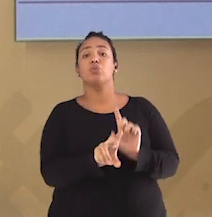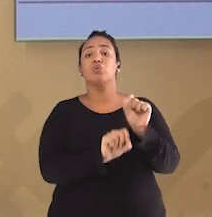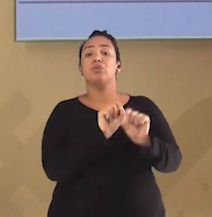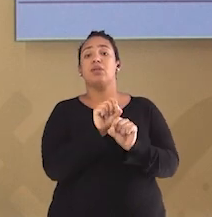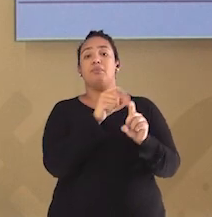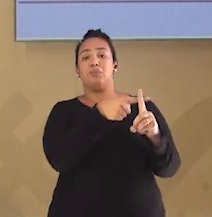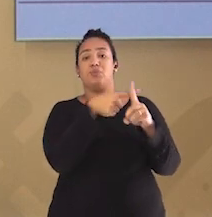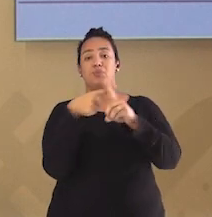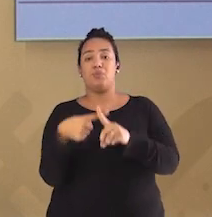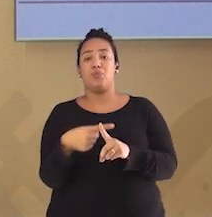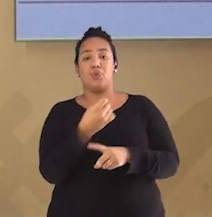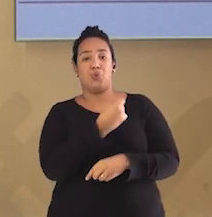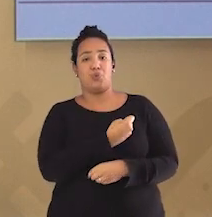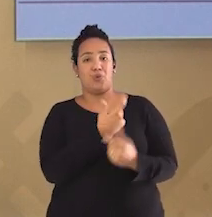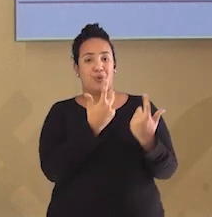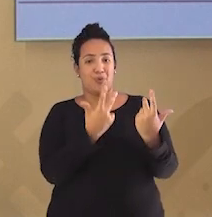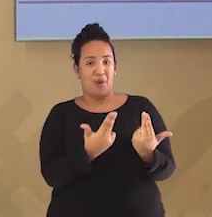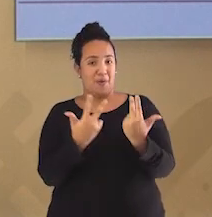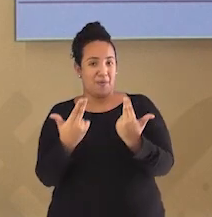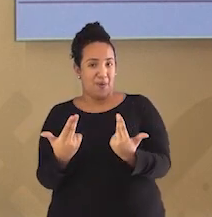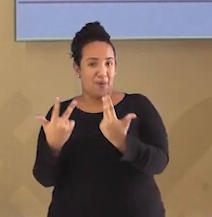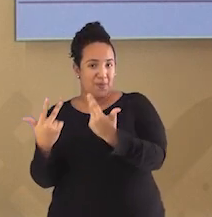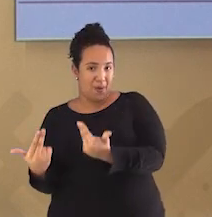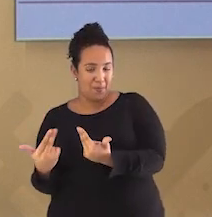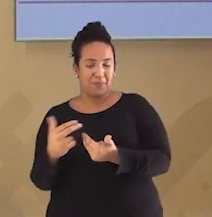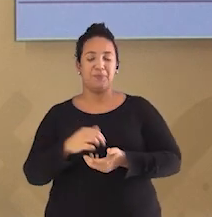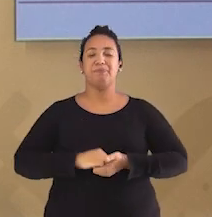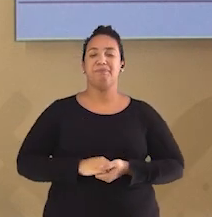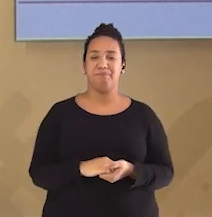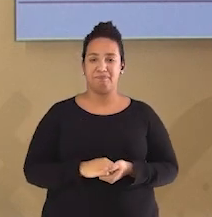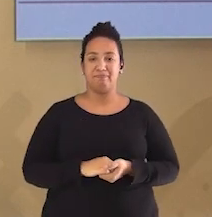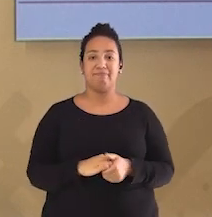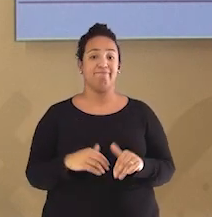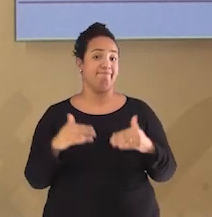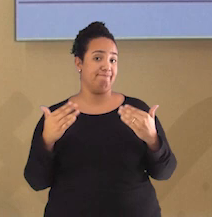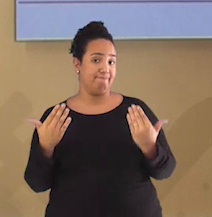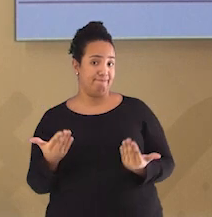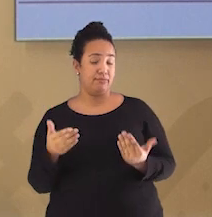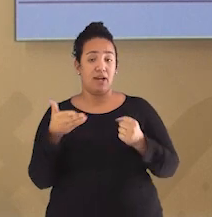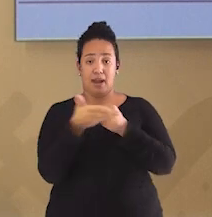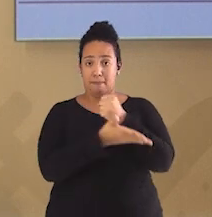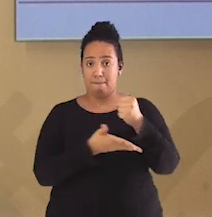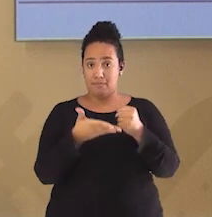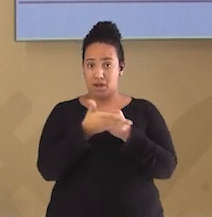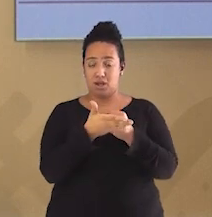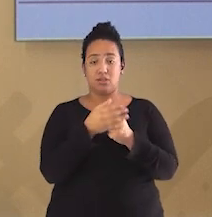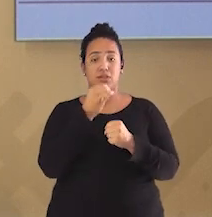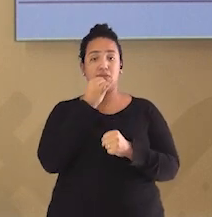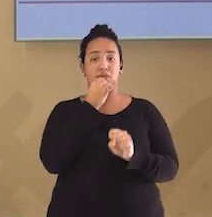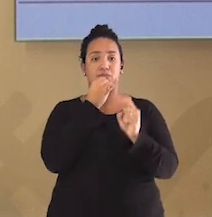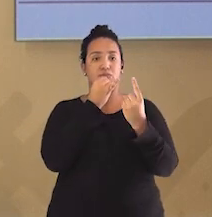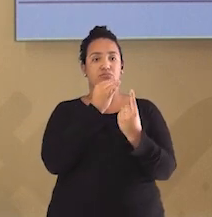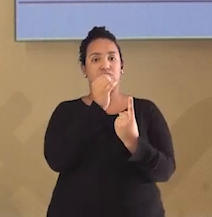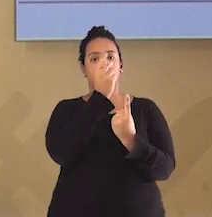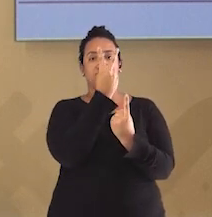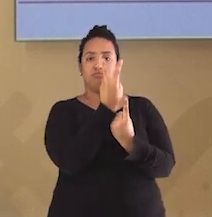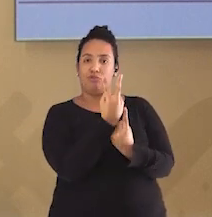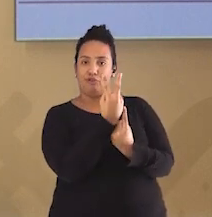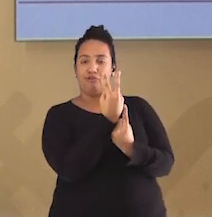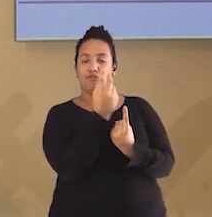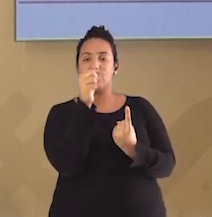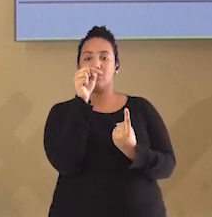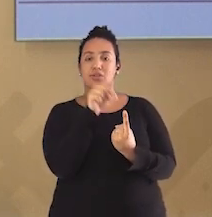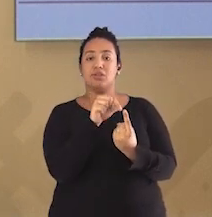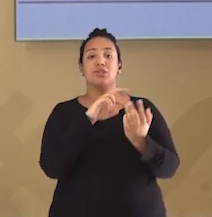de fatores iguais, ou seja, números iguais. E no caso das bases elevadas à segunda